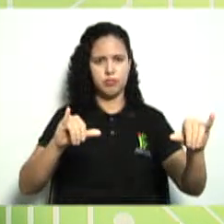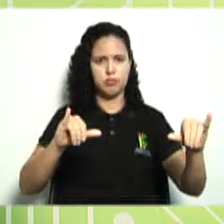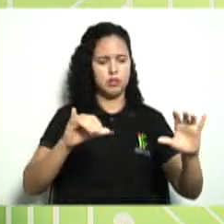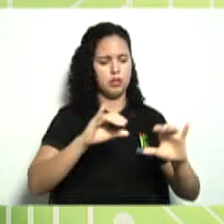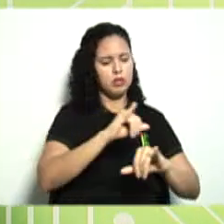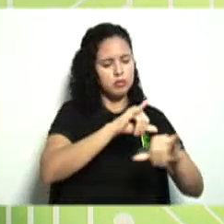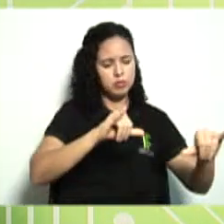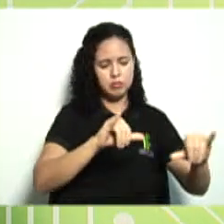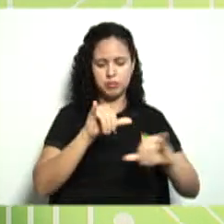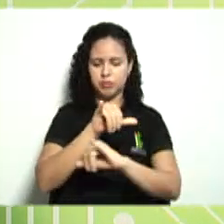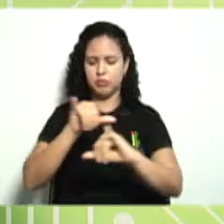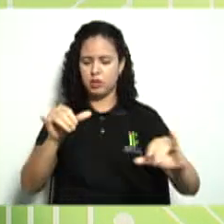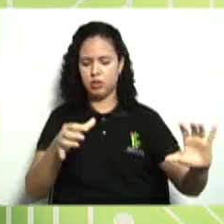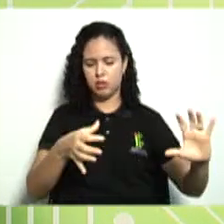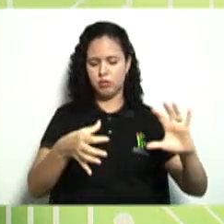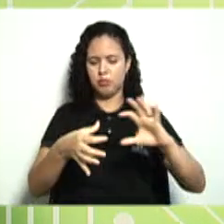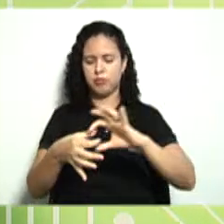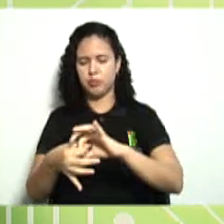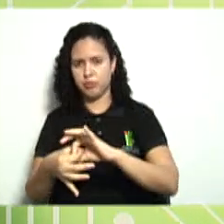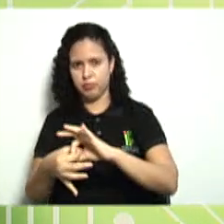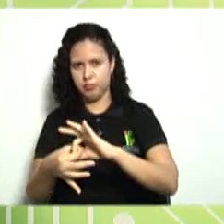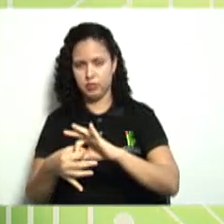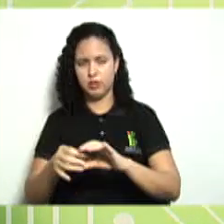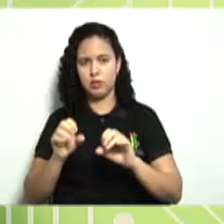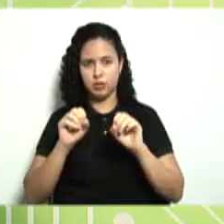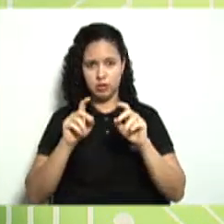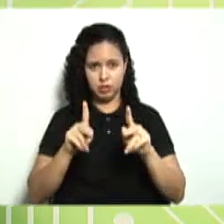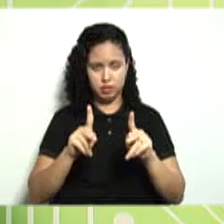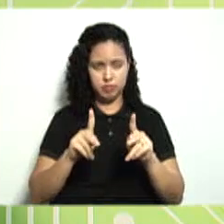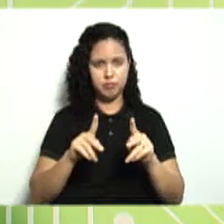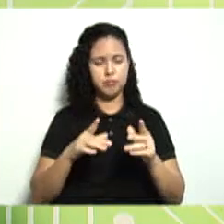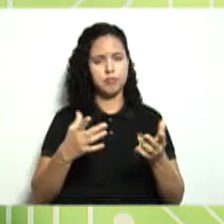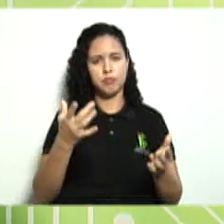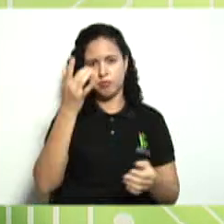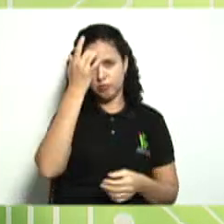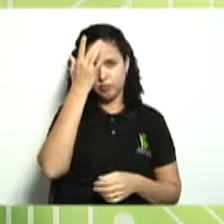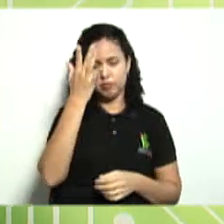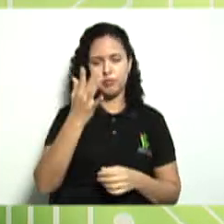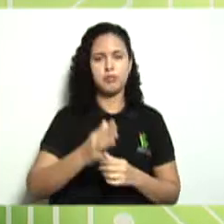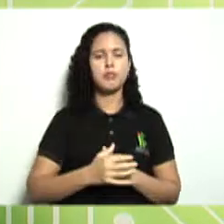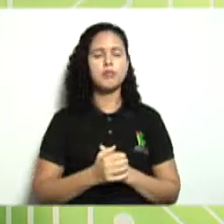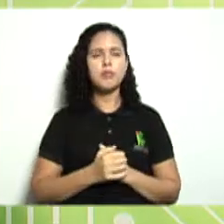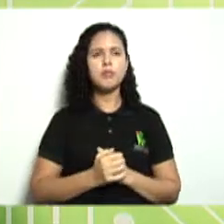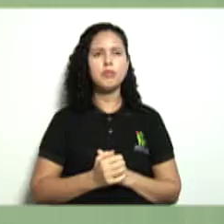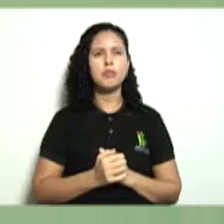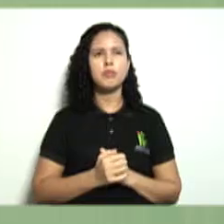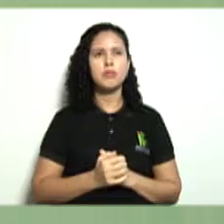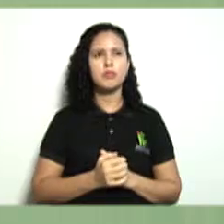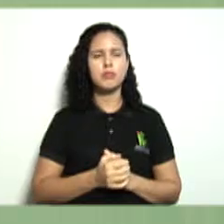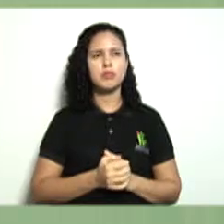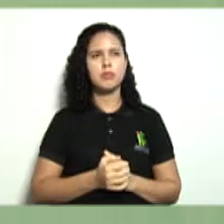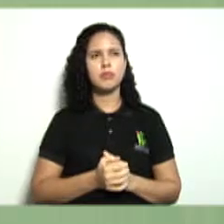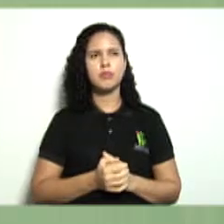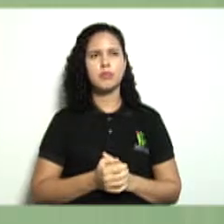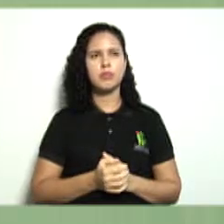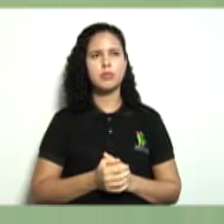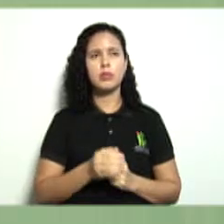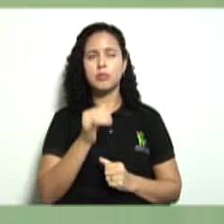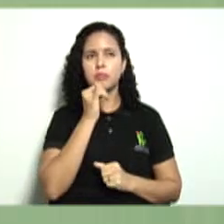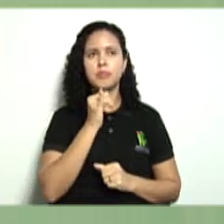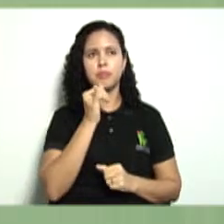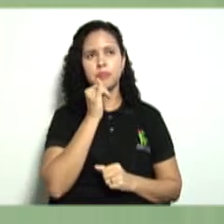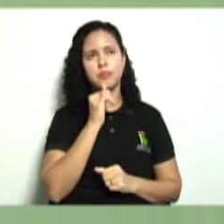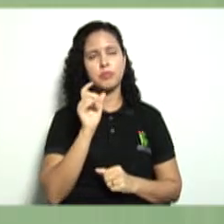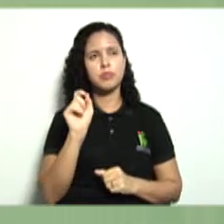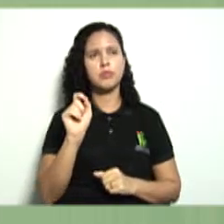outra, ok? Não tem como errar, é algo bem tranquilo de entender. Continuando aqui, a gente tem o quê? Exemplo